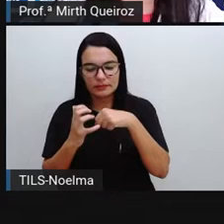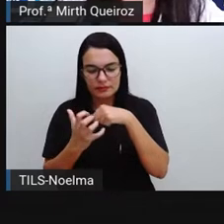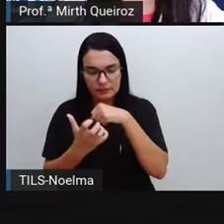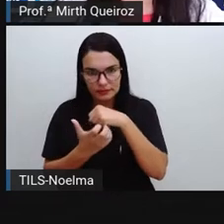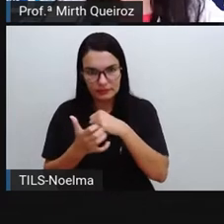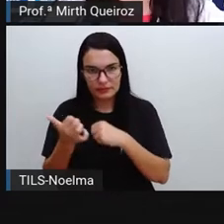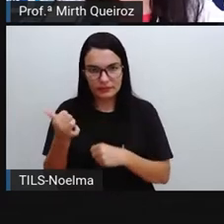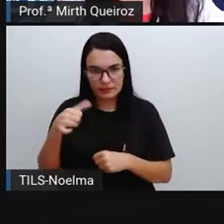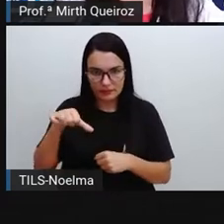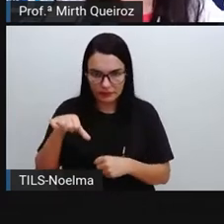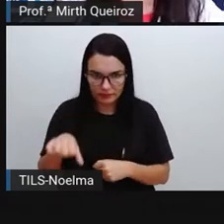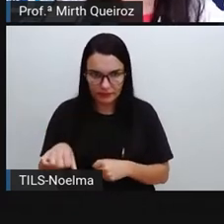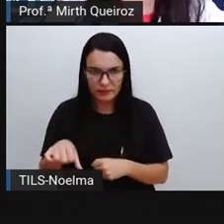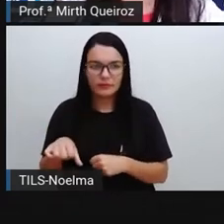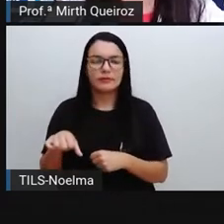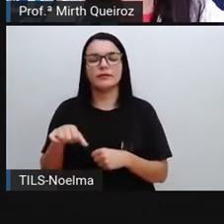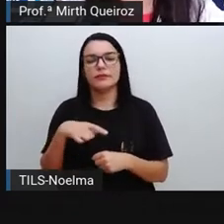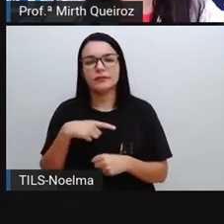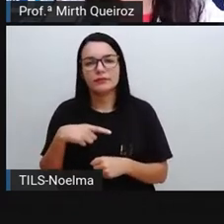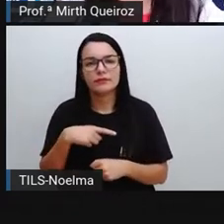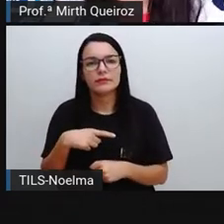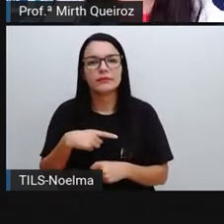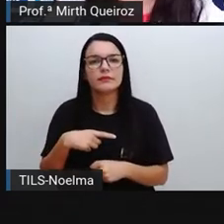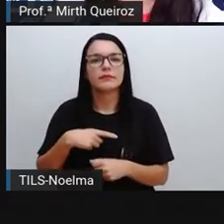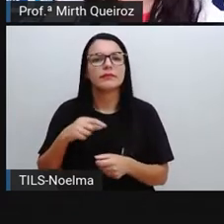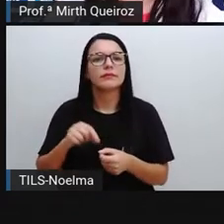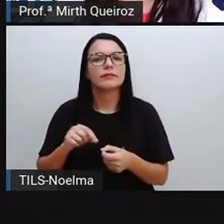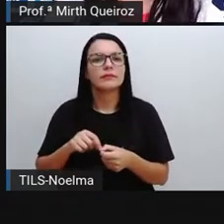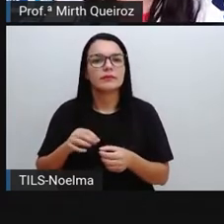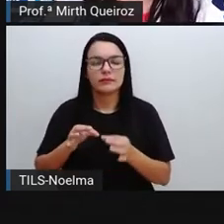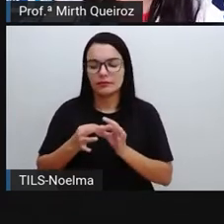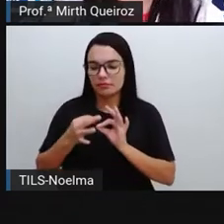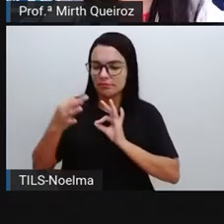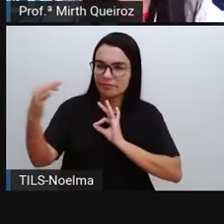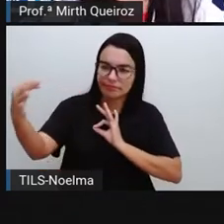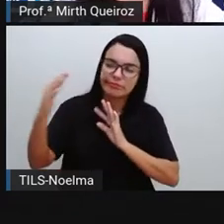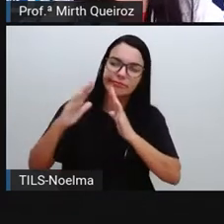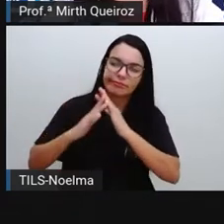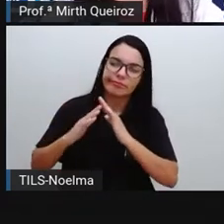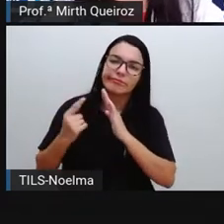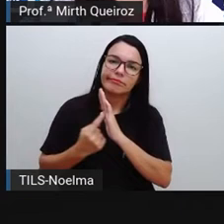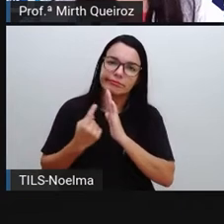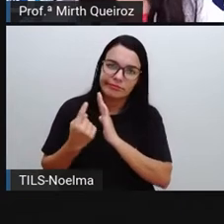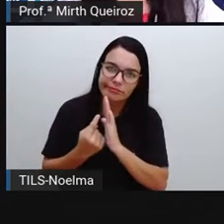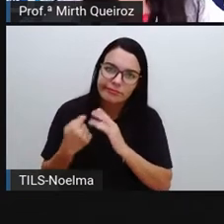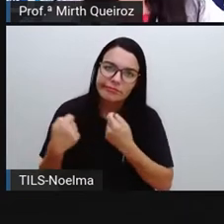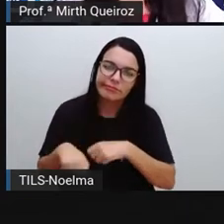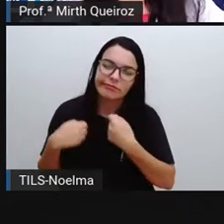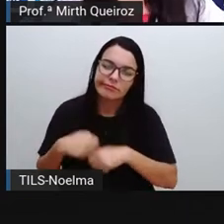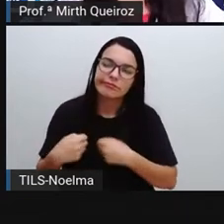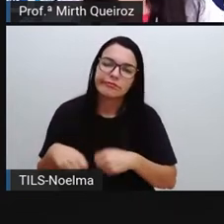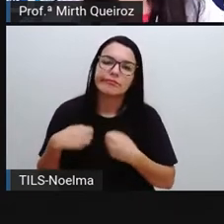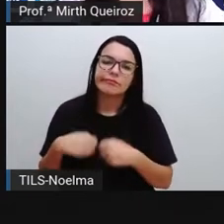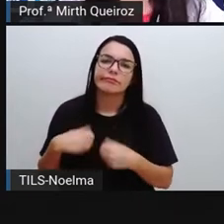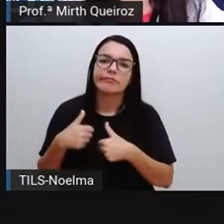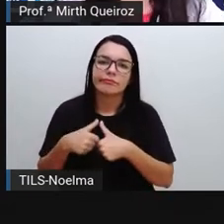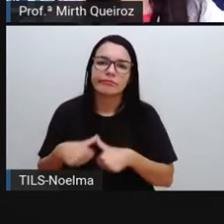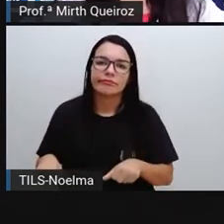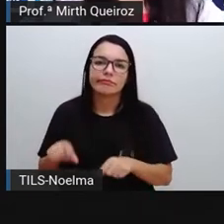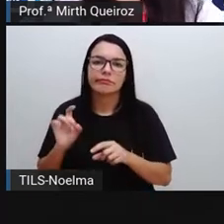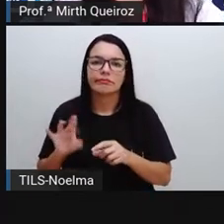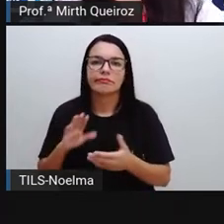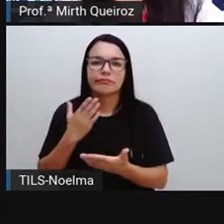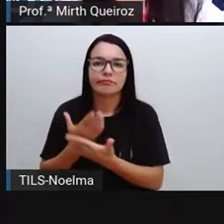causada aí por esse vírus coronavírus, fez com que a gente ficasse em casa. Então, as aulas foram